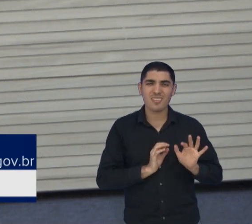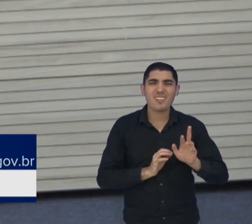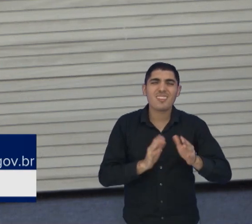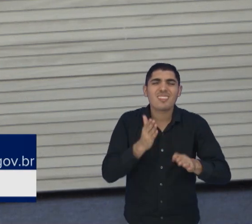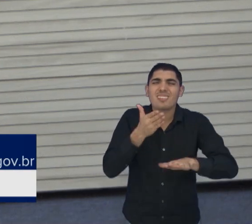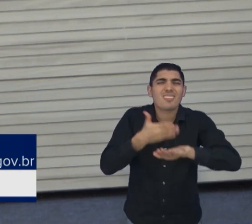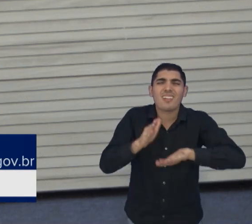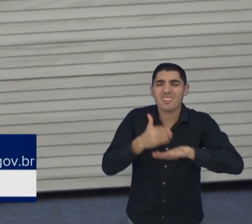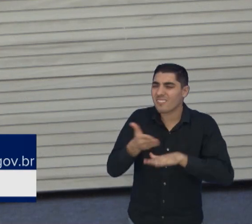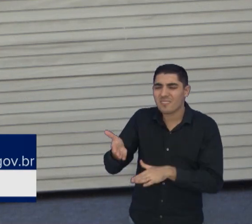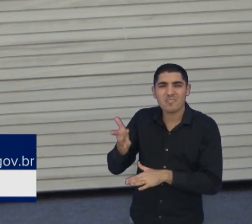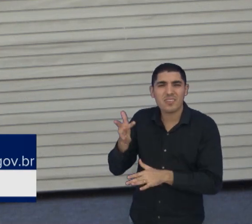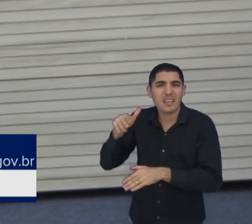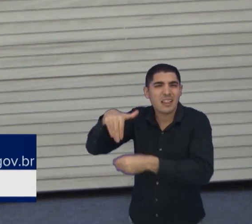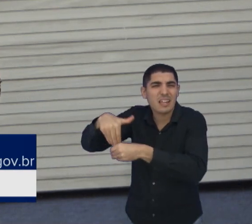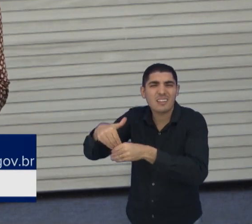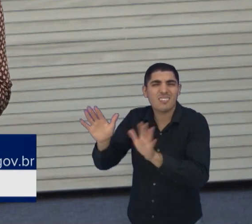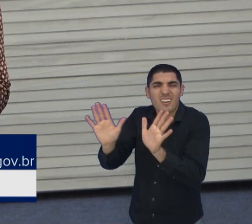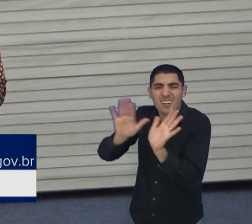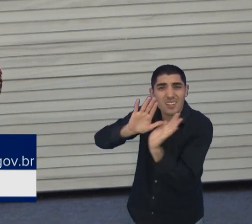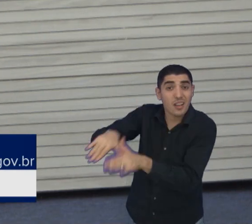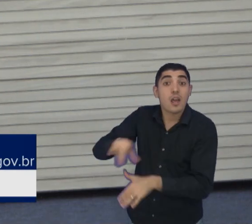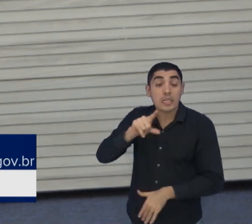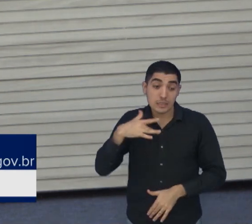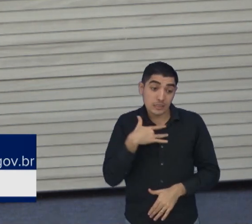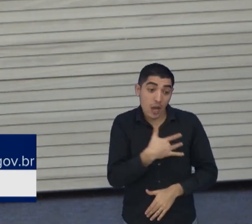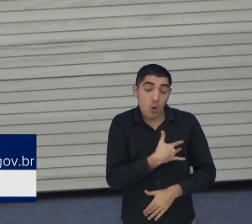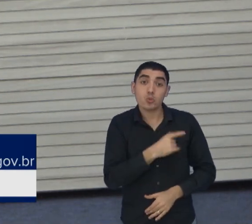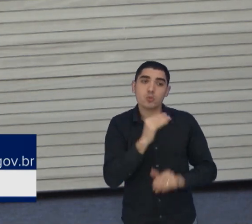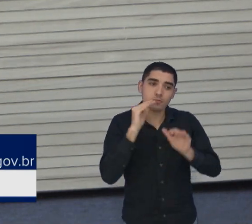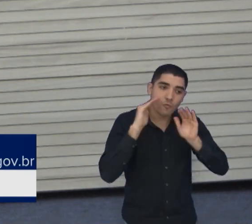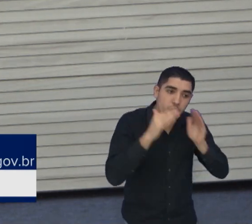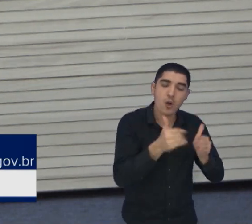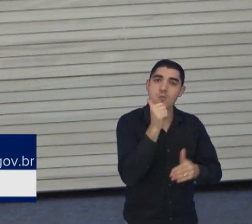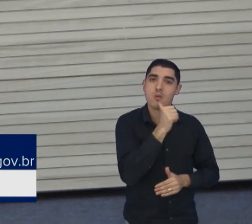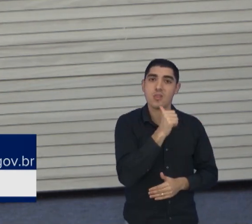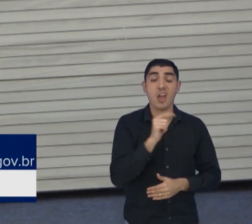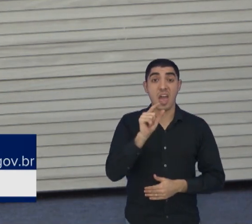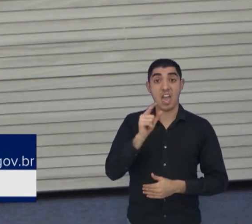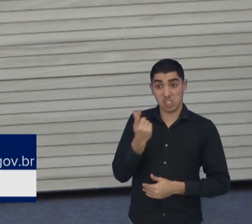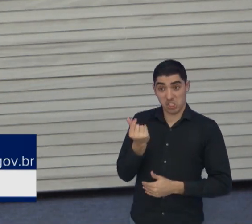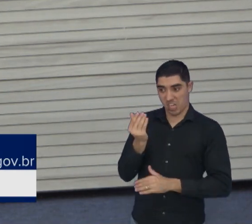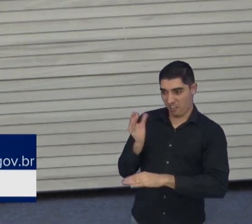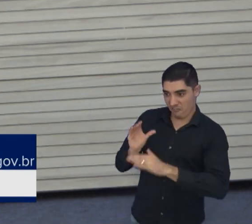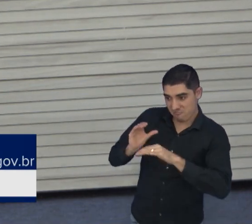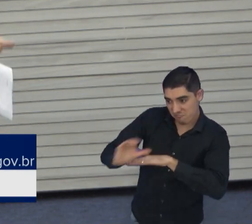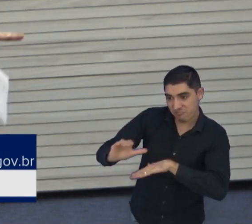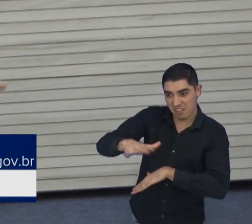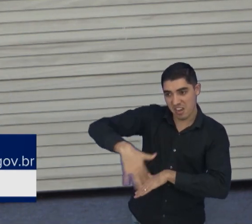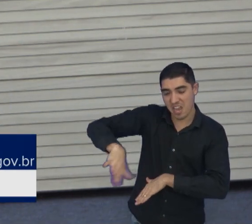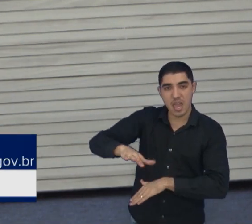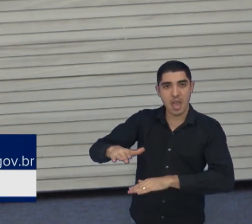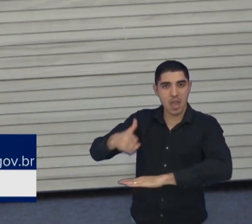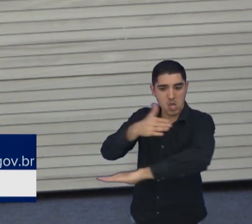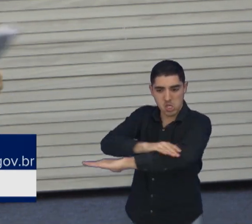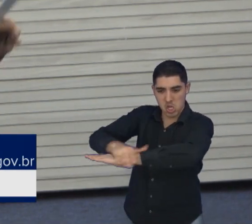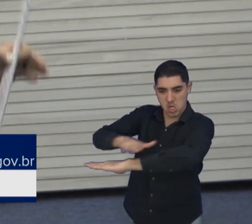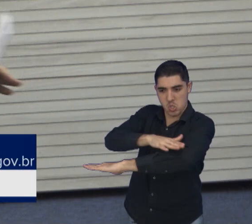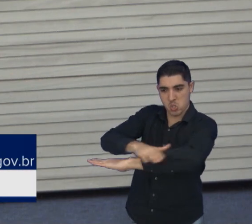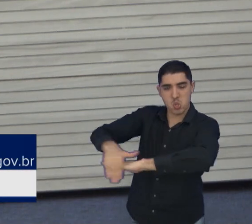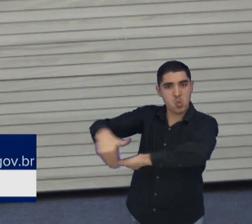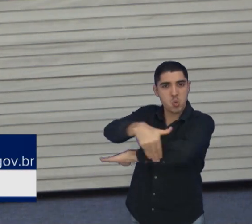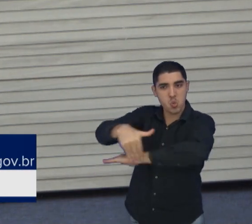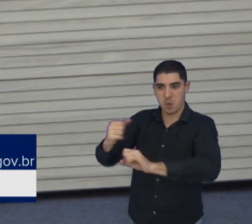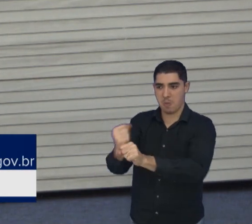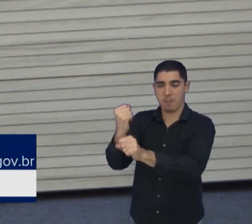eleição, é saúde das mulheres, é dinheiro investido em asfalto bom, asfalto novo, né, em lugar que não precisa, ao invés de